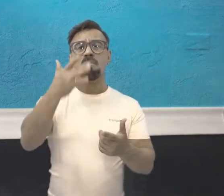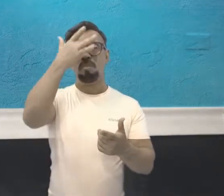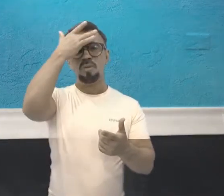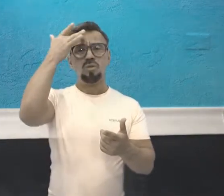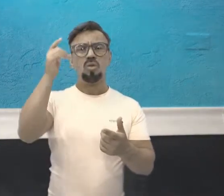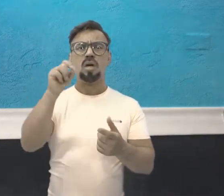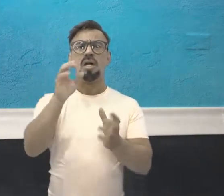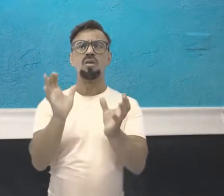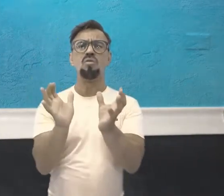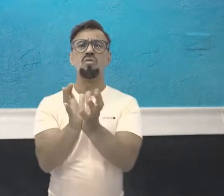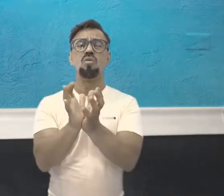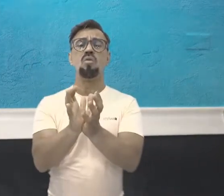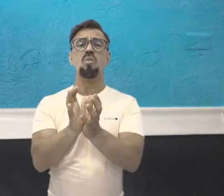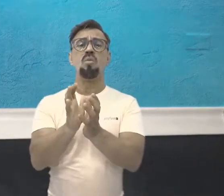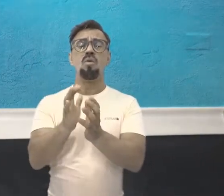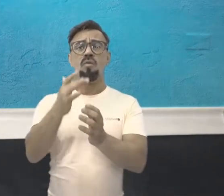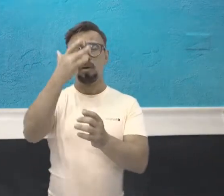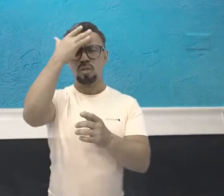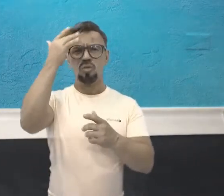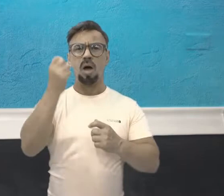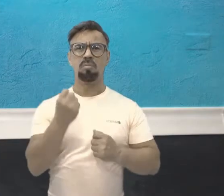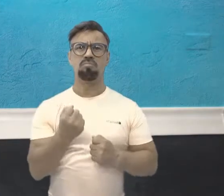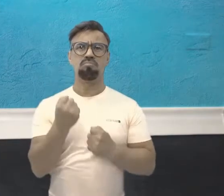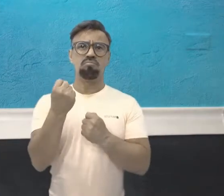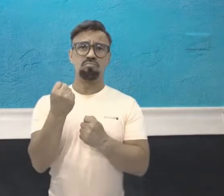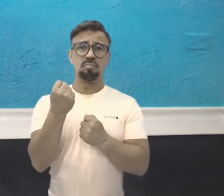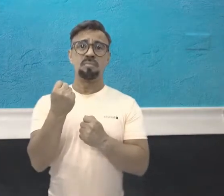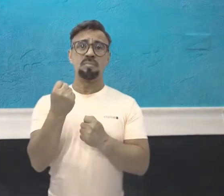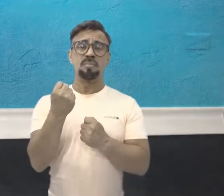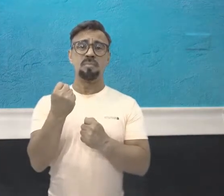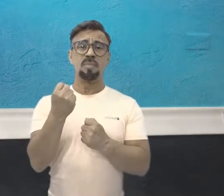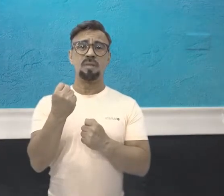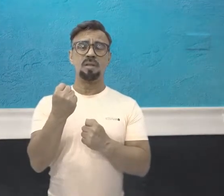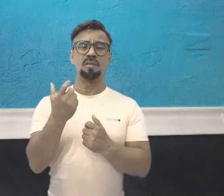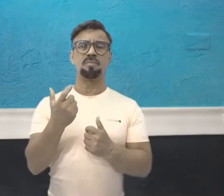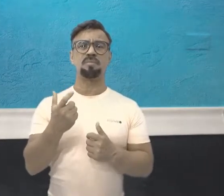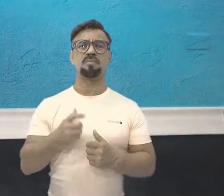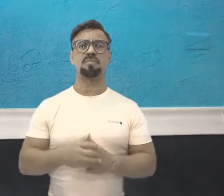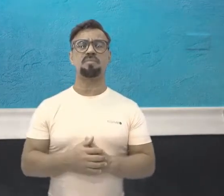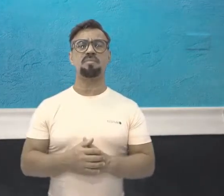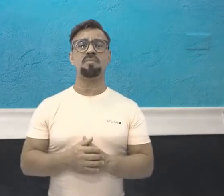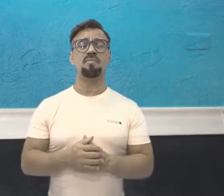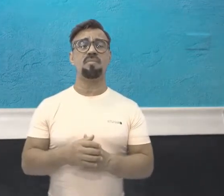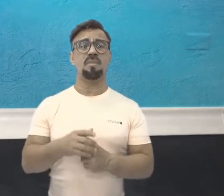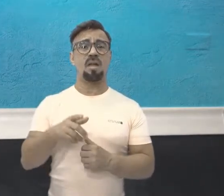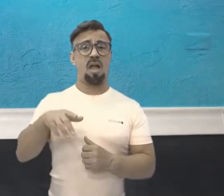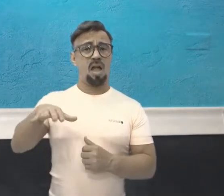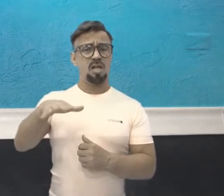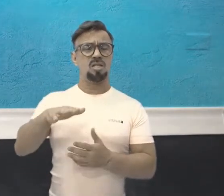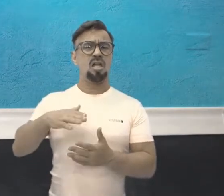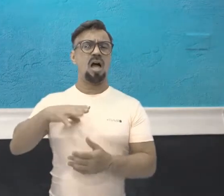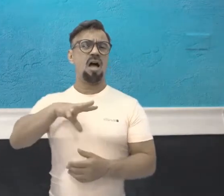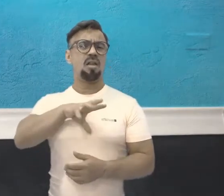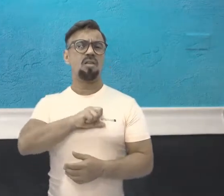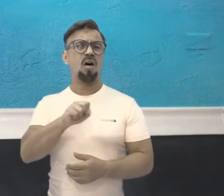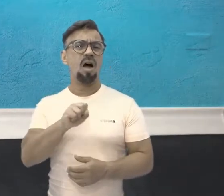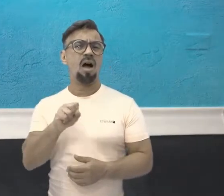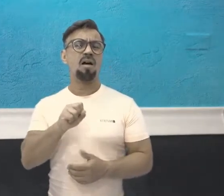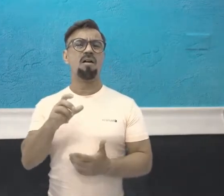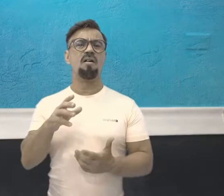Xaxado foi os cangaceiros é eles adoravam dançar